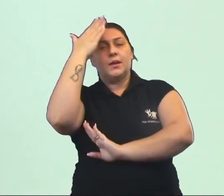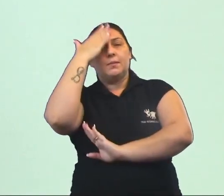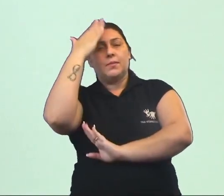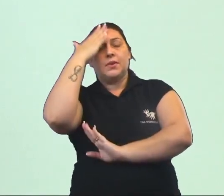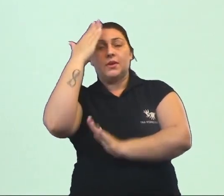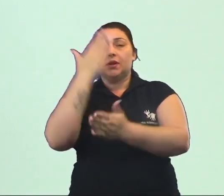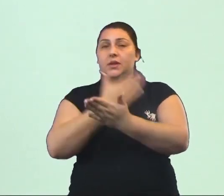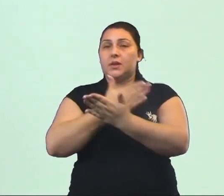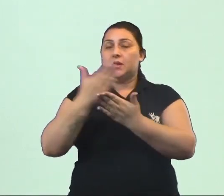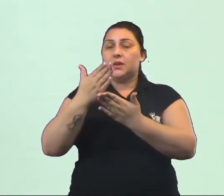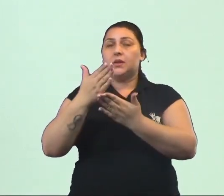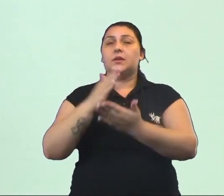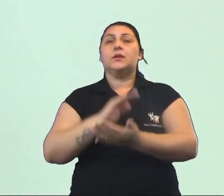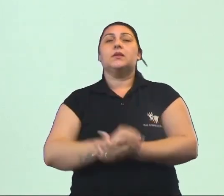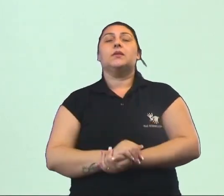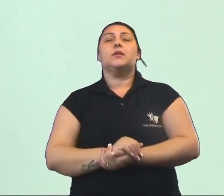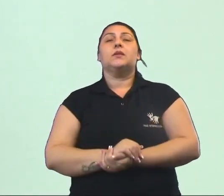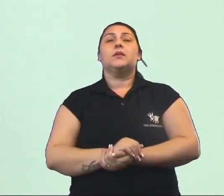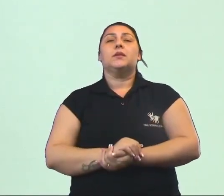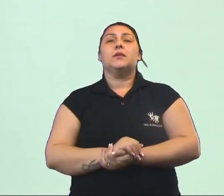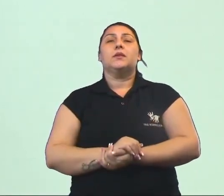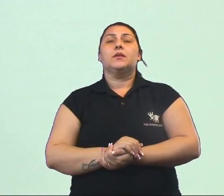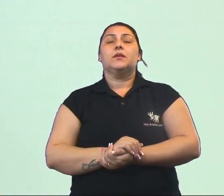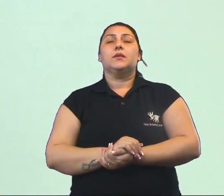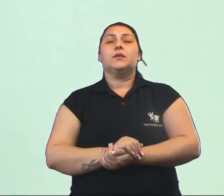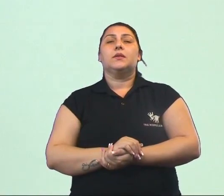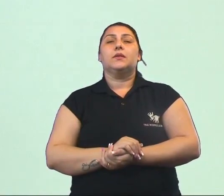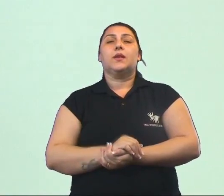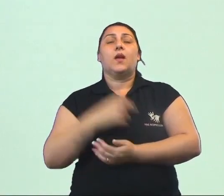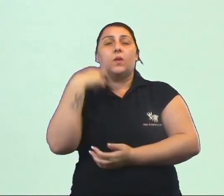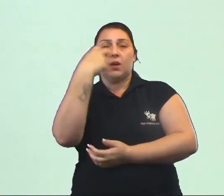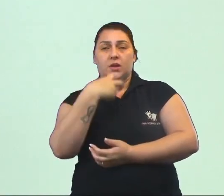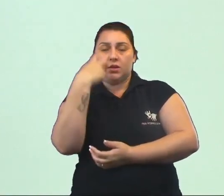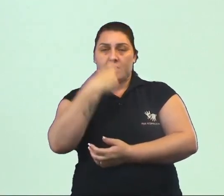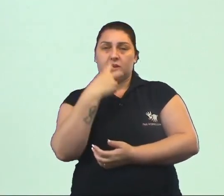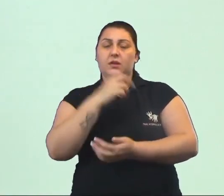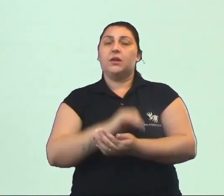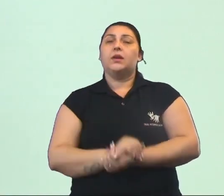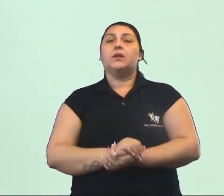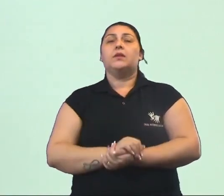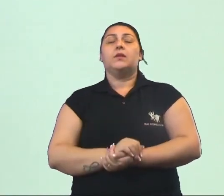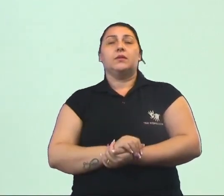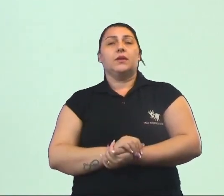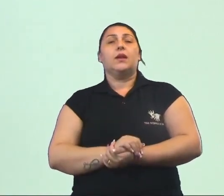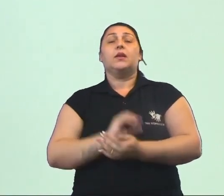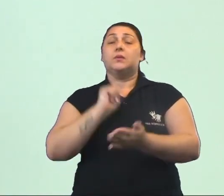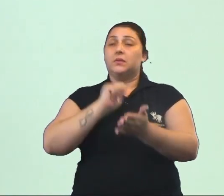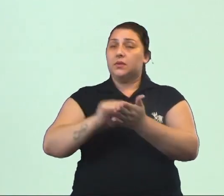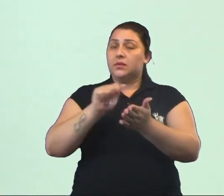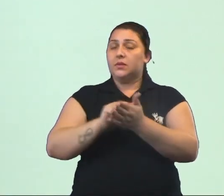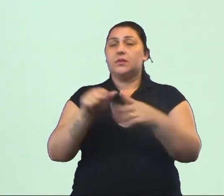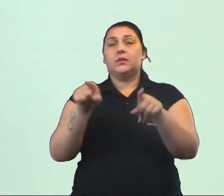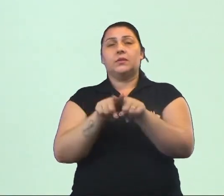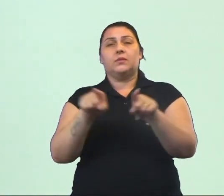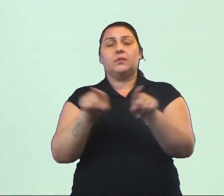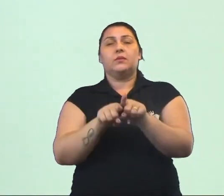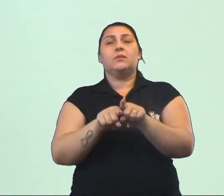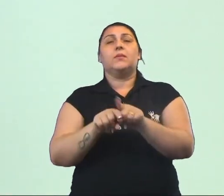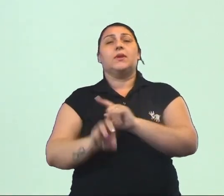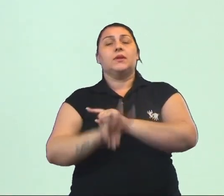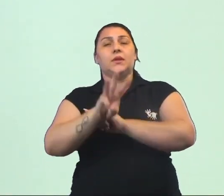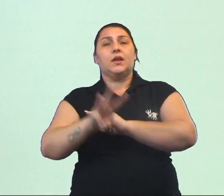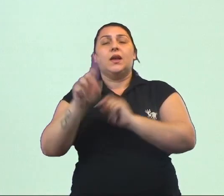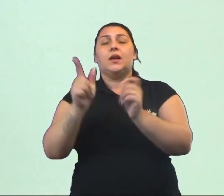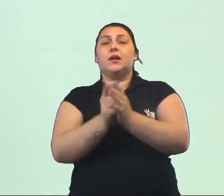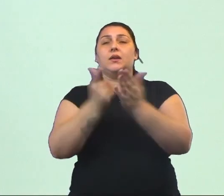que inicialmente, né, na grande parte das vezes é oralizado e que muitas vezes é transcrito para